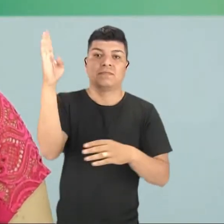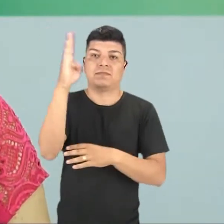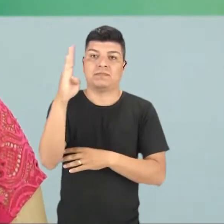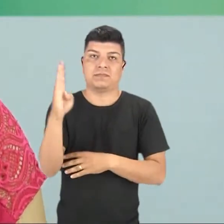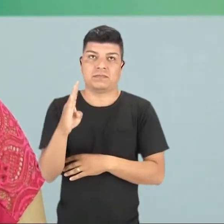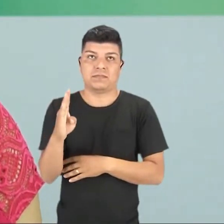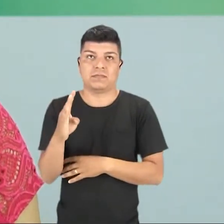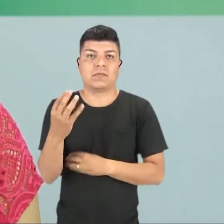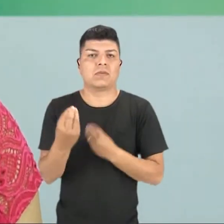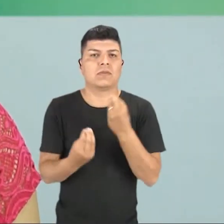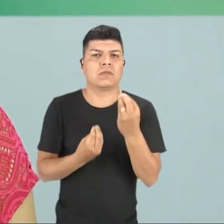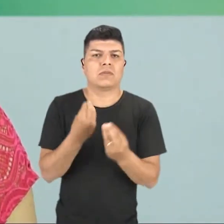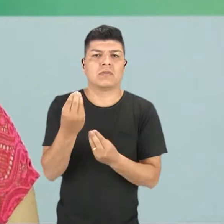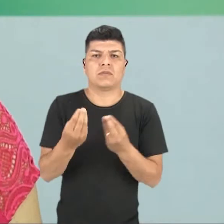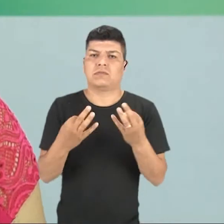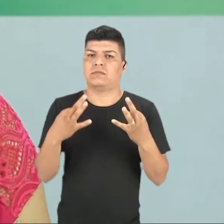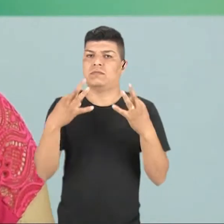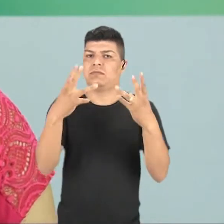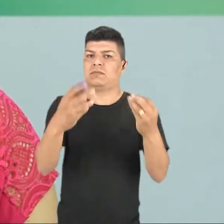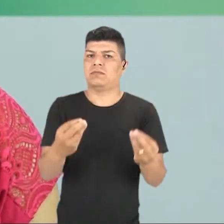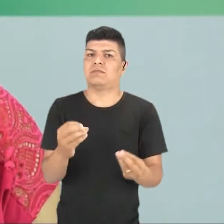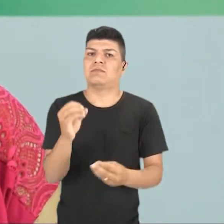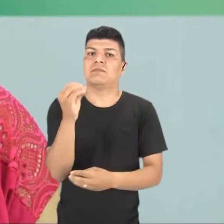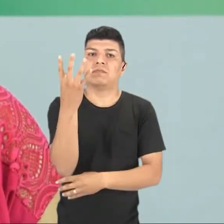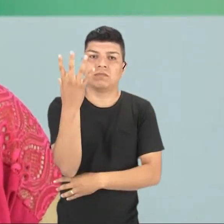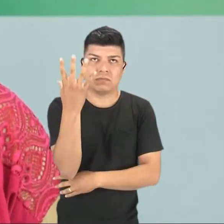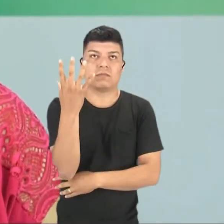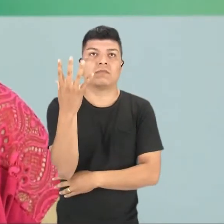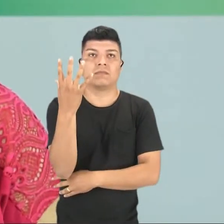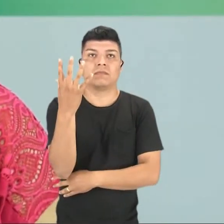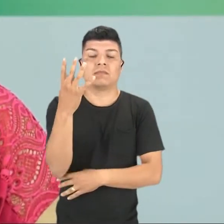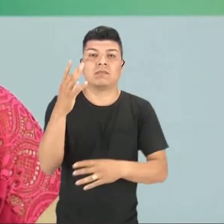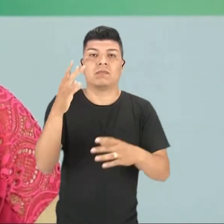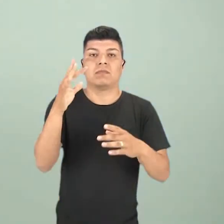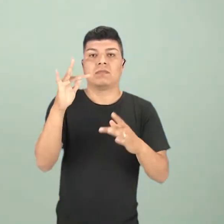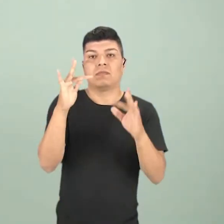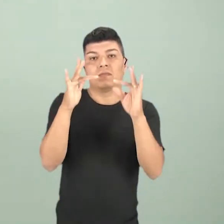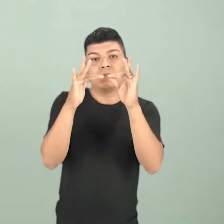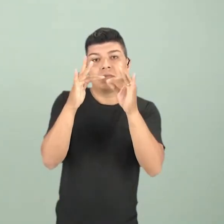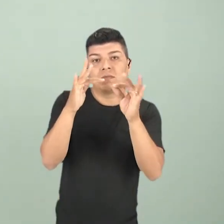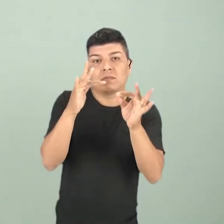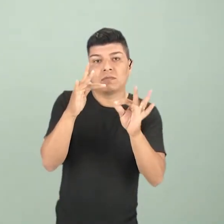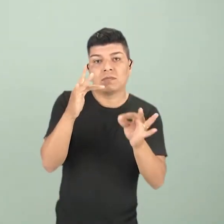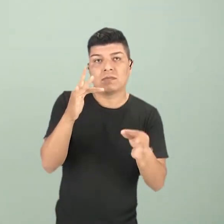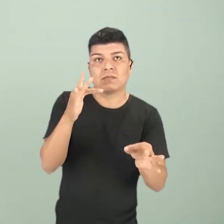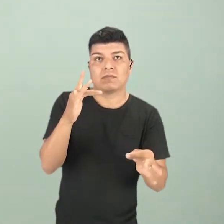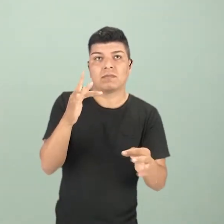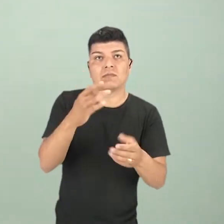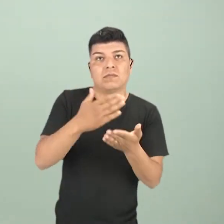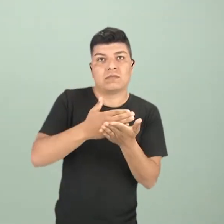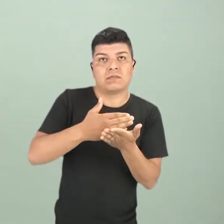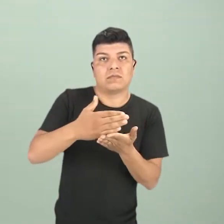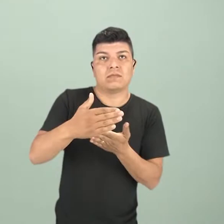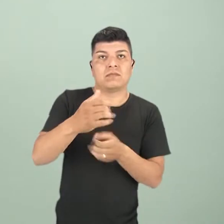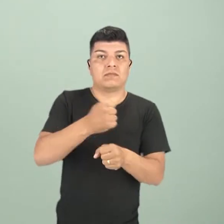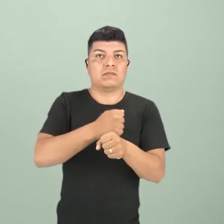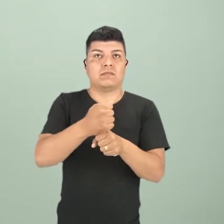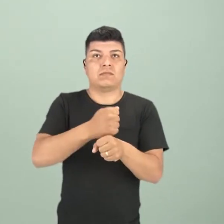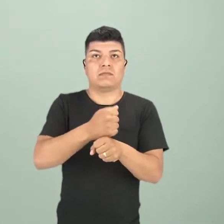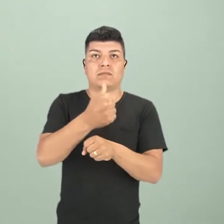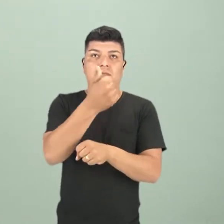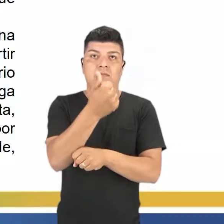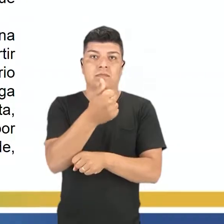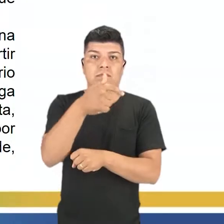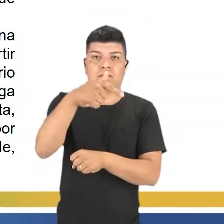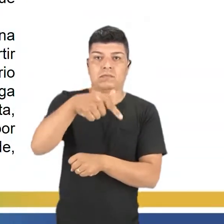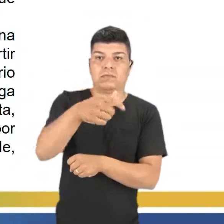Então, como é que tudo isso aconteceu? O arcadismo no Brasil ele teve início nos anos de 1758, com